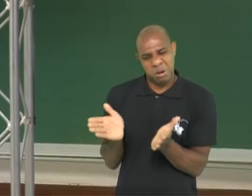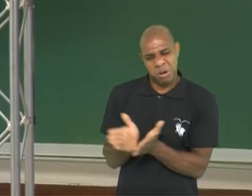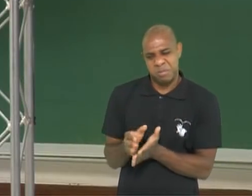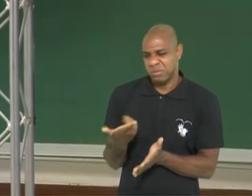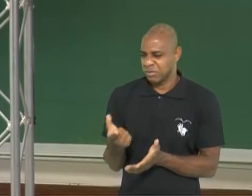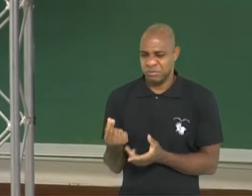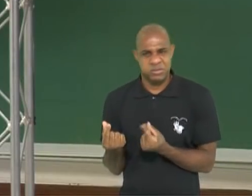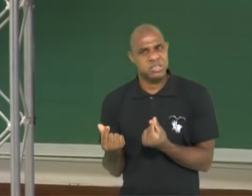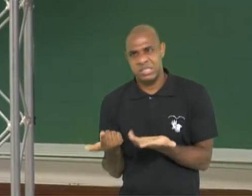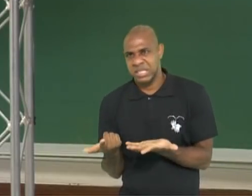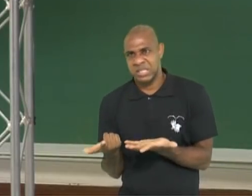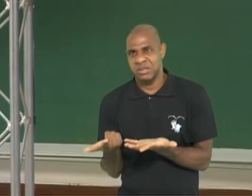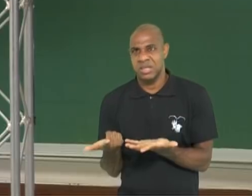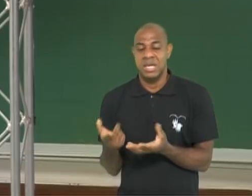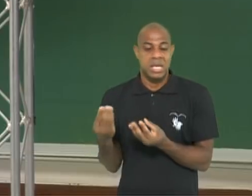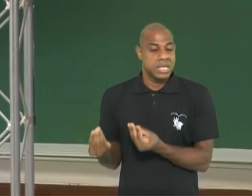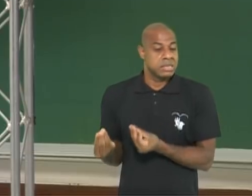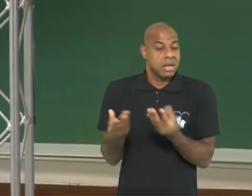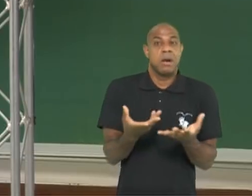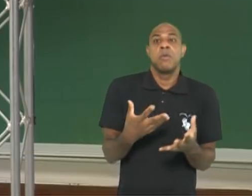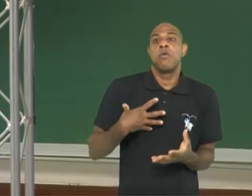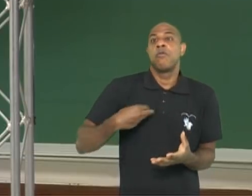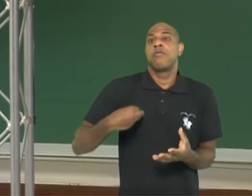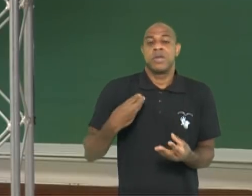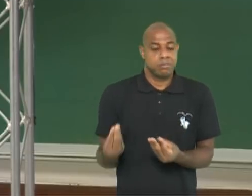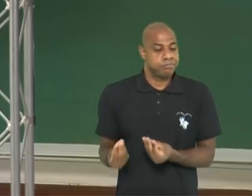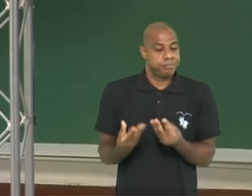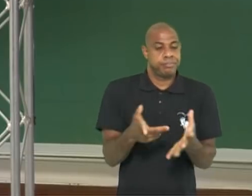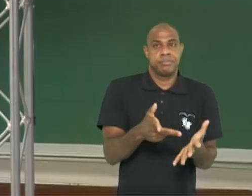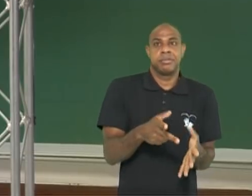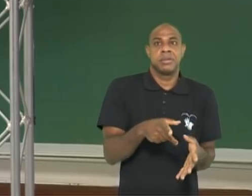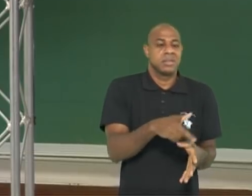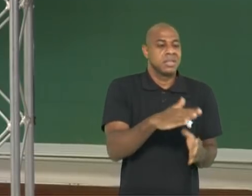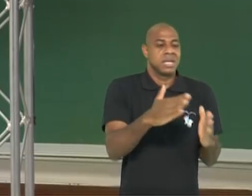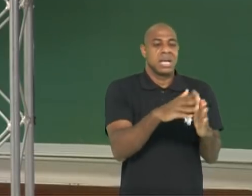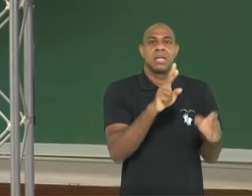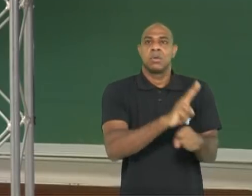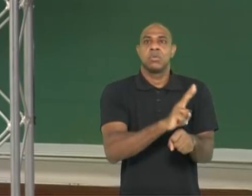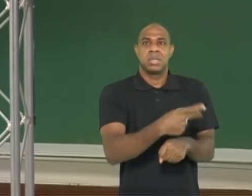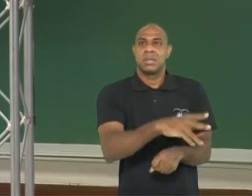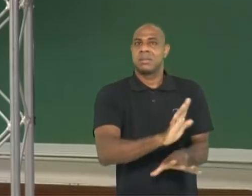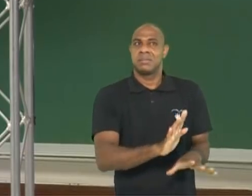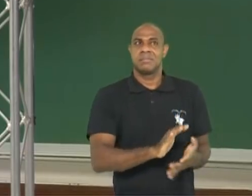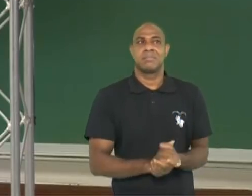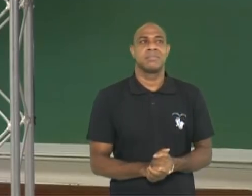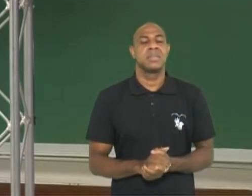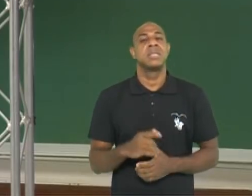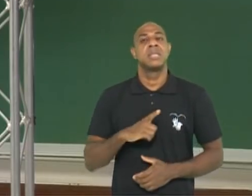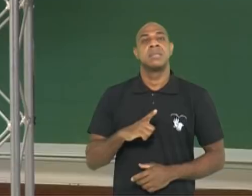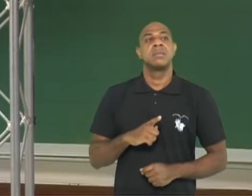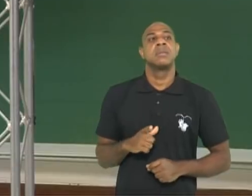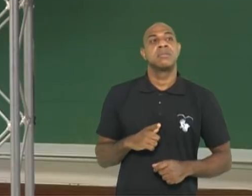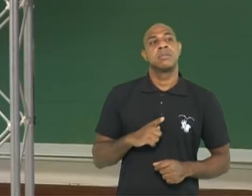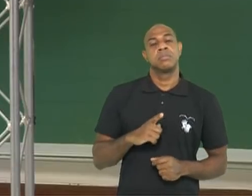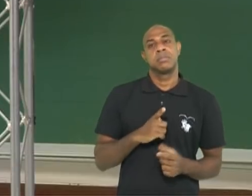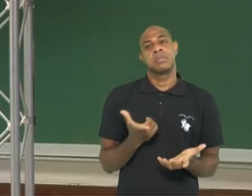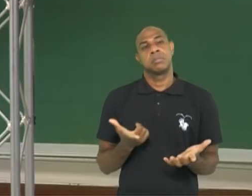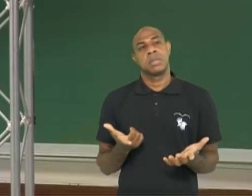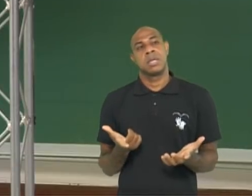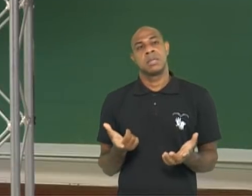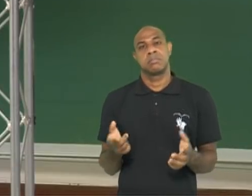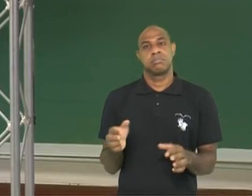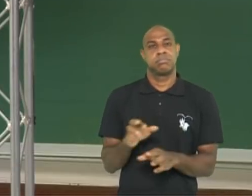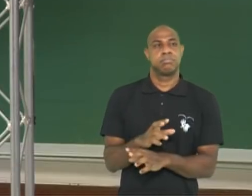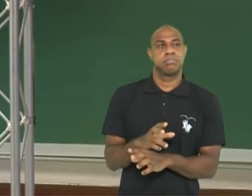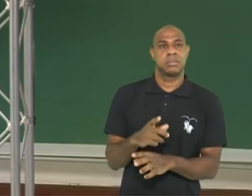o filho, parece uma coisa cruel, né? Mas a gente não pode olhar com nossos olhos de hoje. Que hoje nós temos todo um cuidado, uma questão de relação,